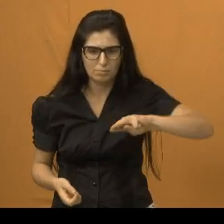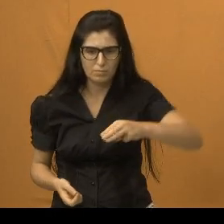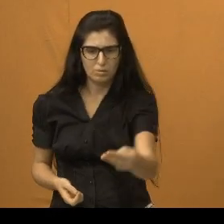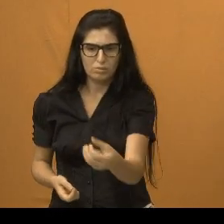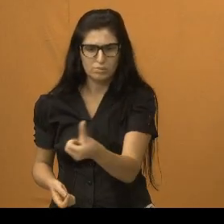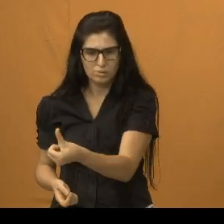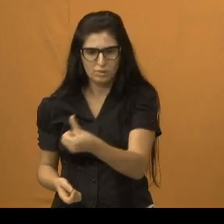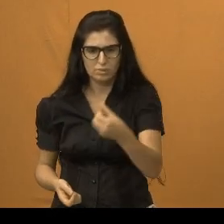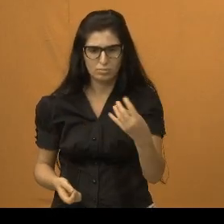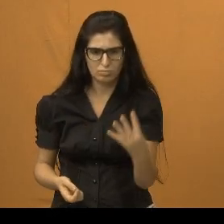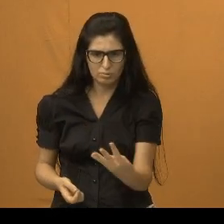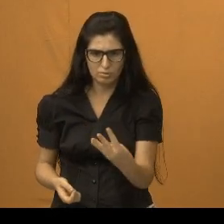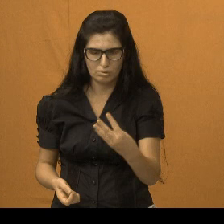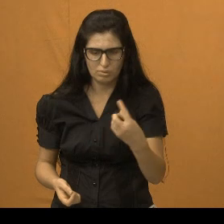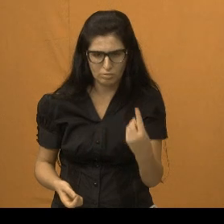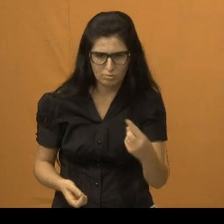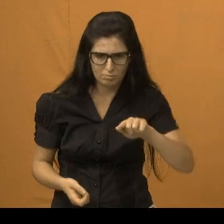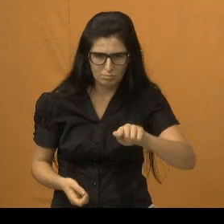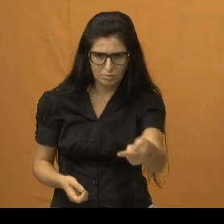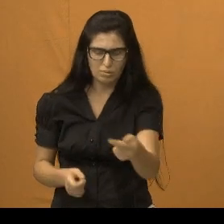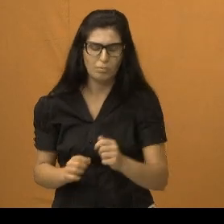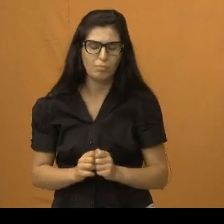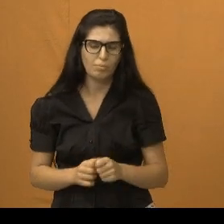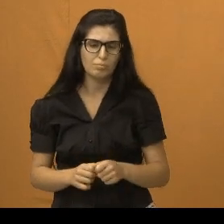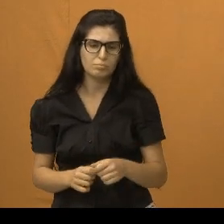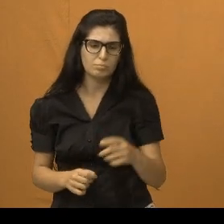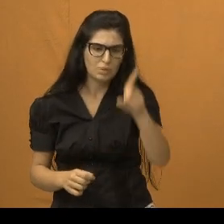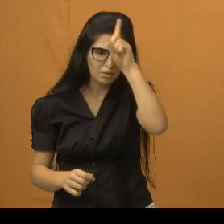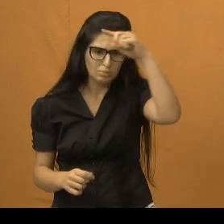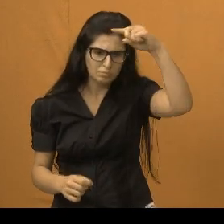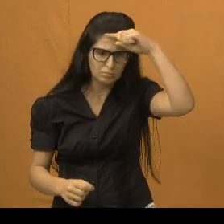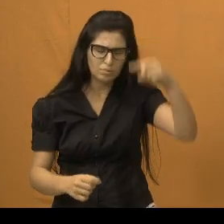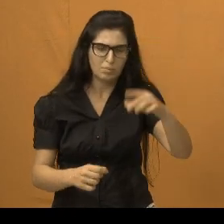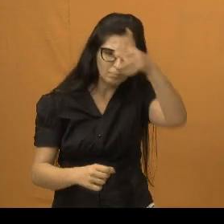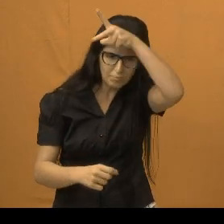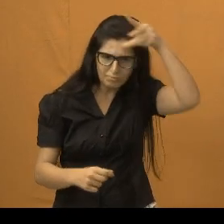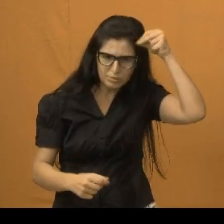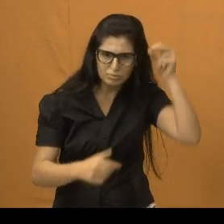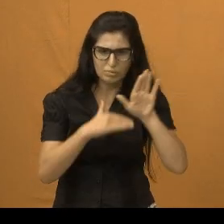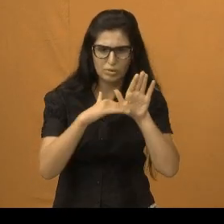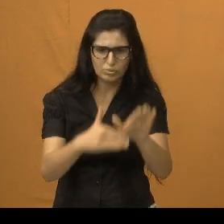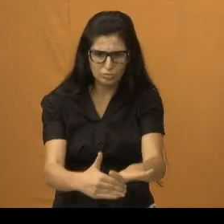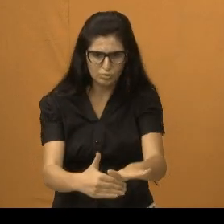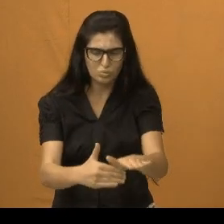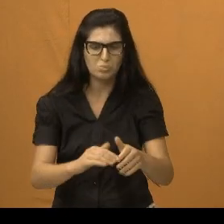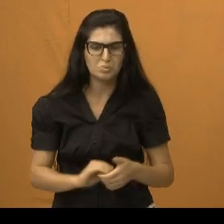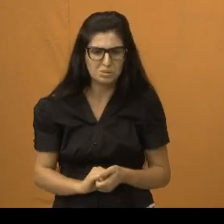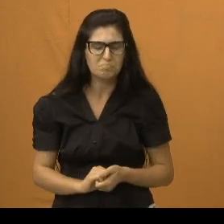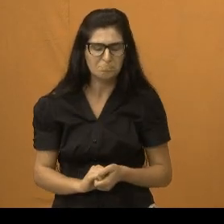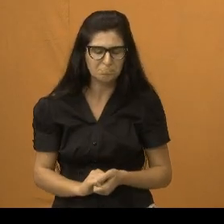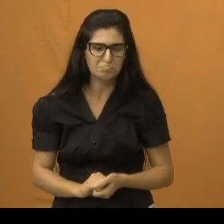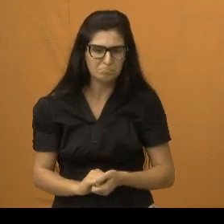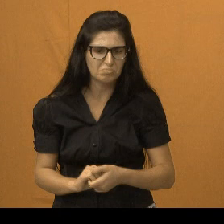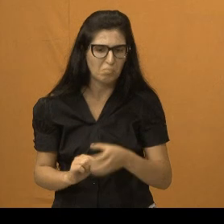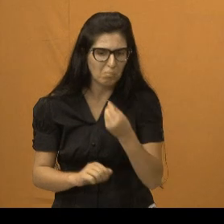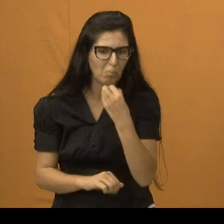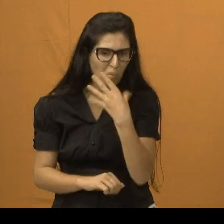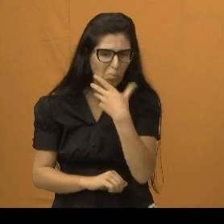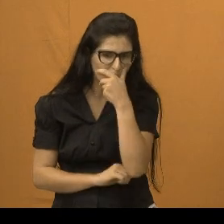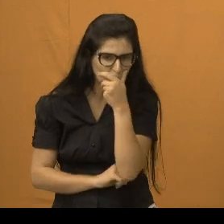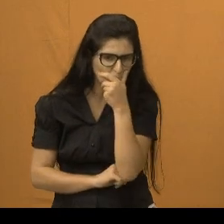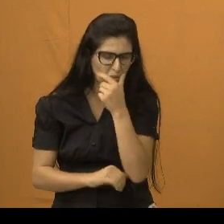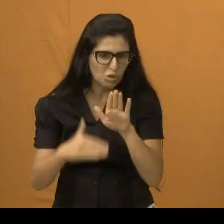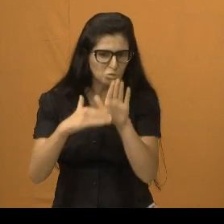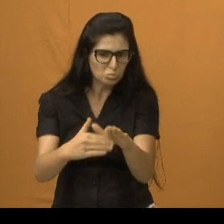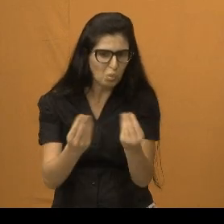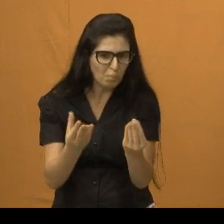133.641 mil. E na saúde percebemos que foi um investimento bem acima mesmo do previsto. Chegou-se à cifra